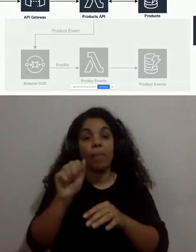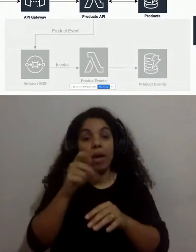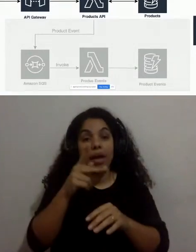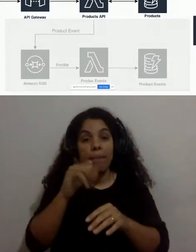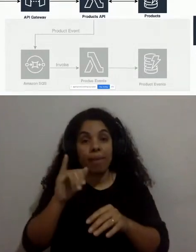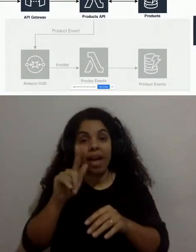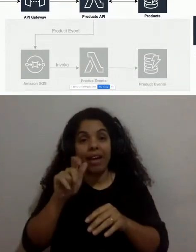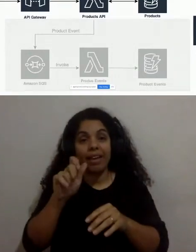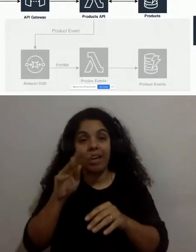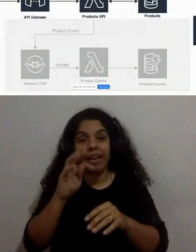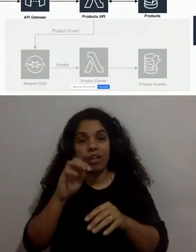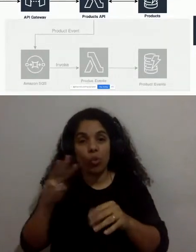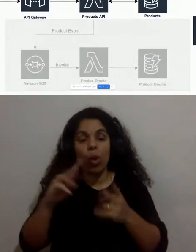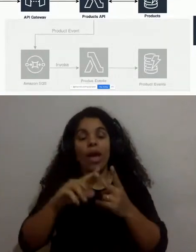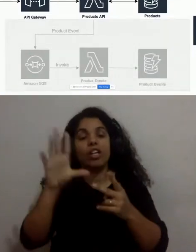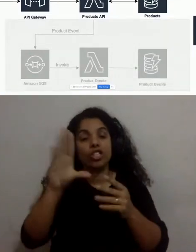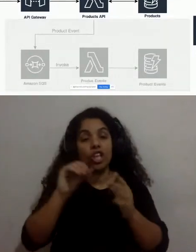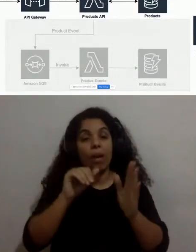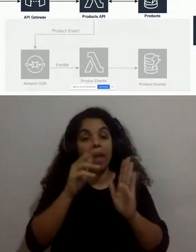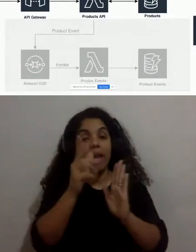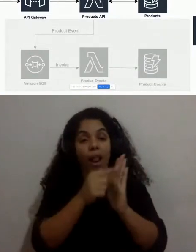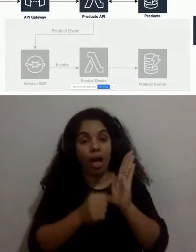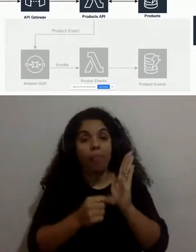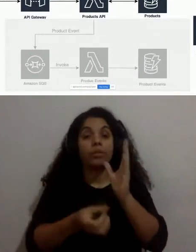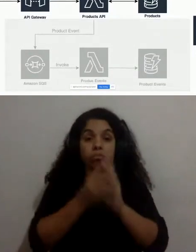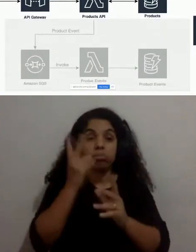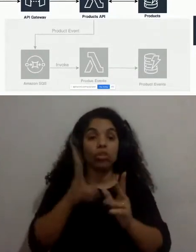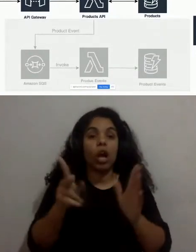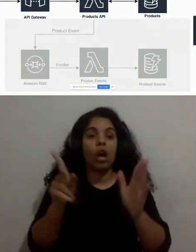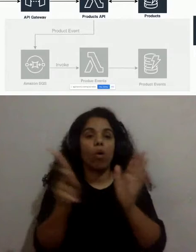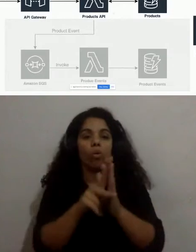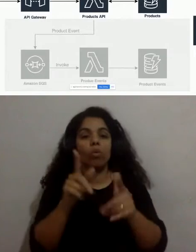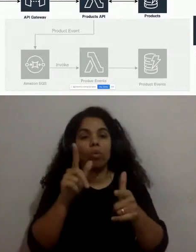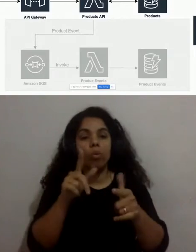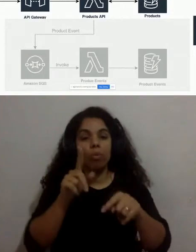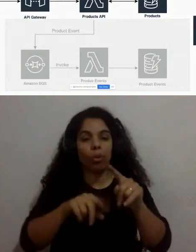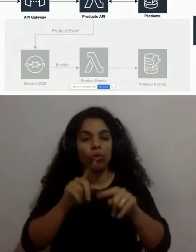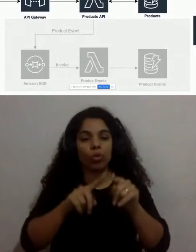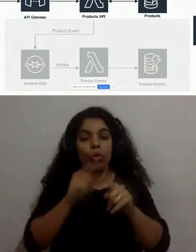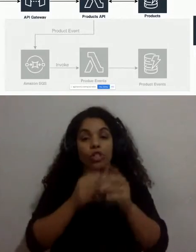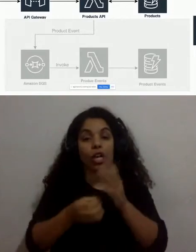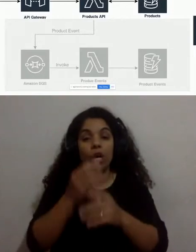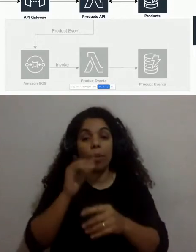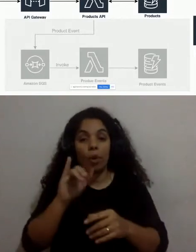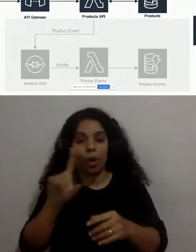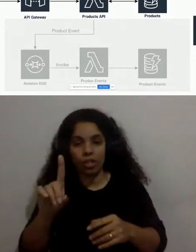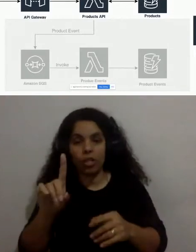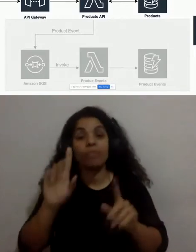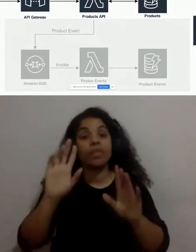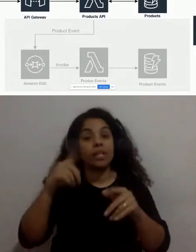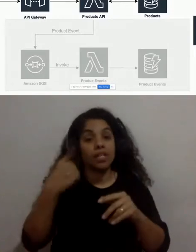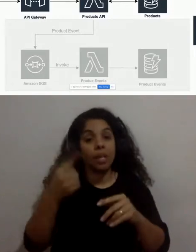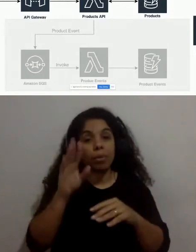chamei o Lambda criou o produto e já buscou o produto pelo ID. Depois a gente passa para a